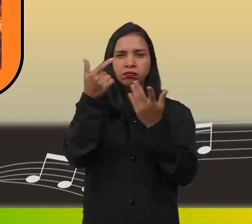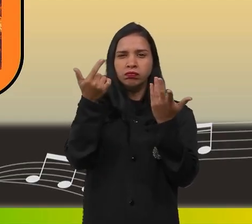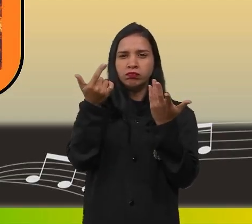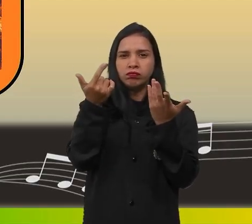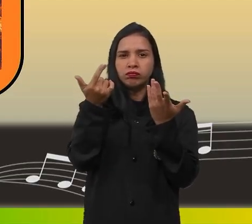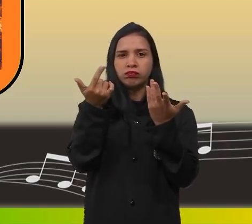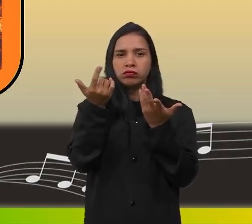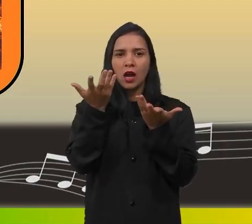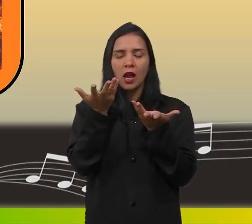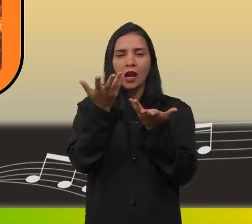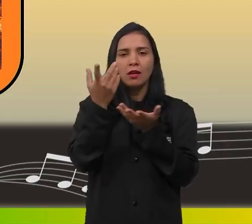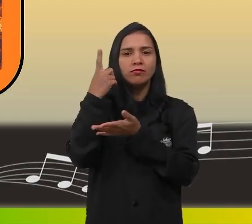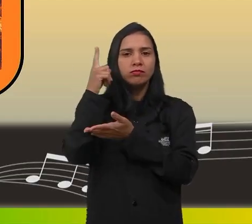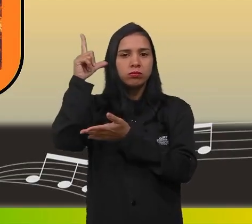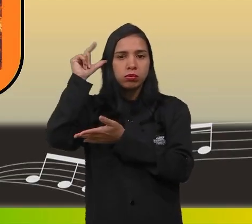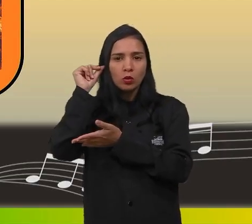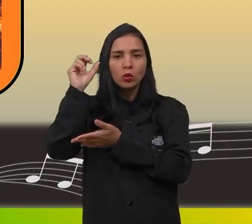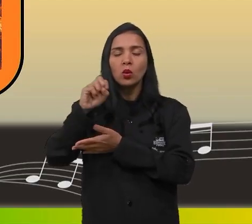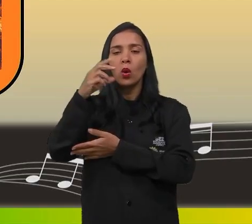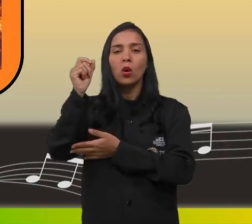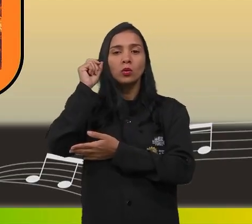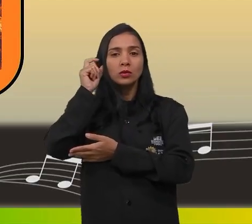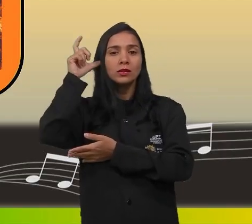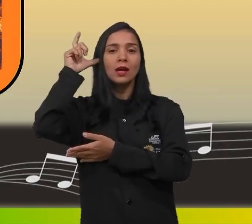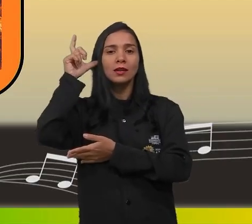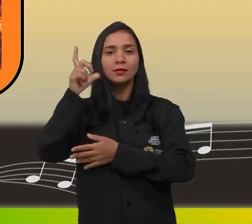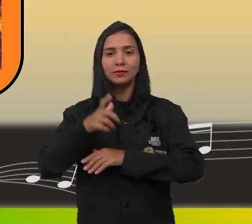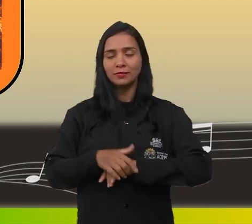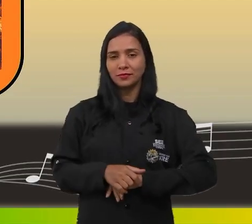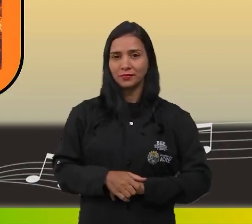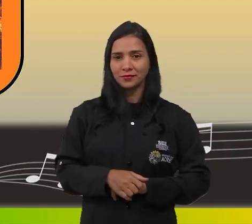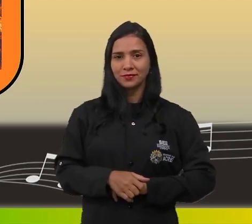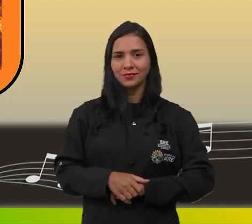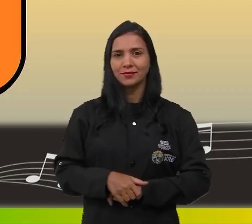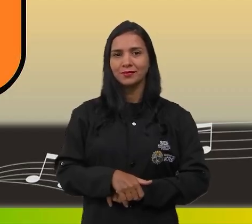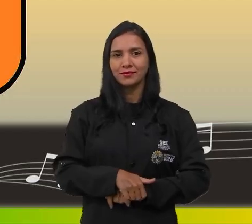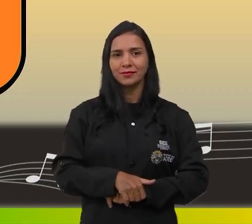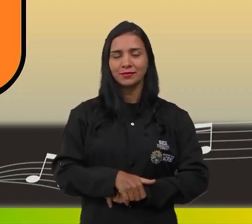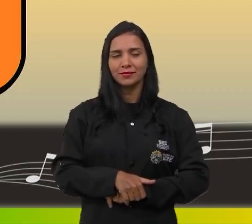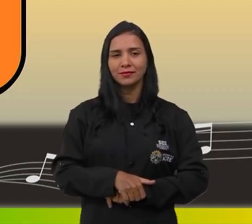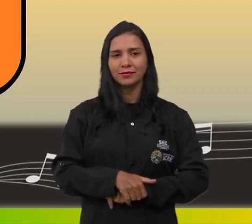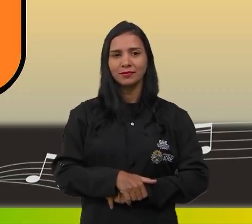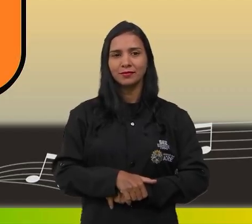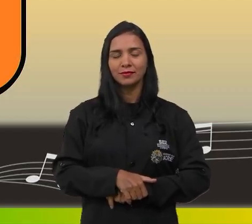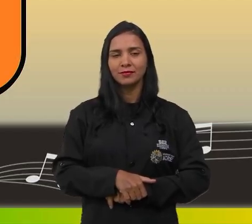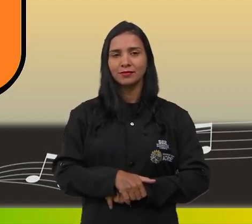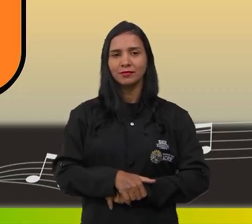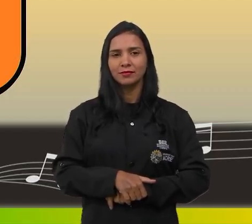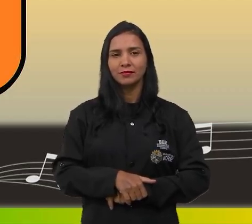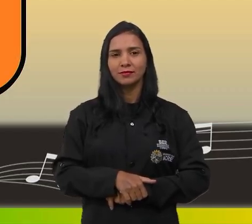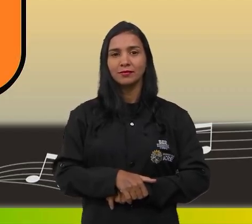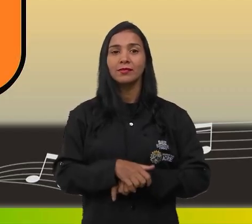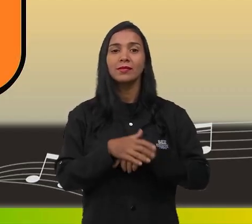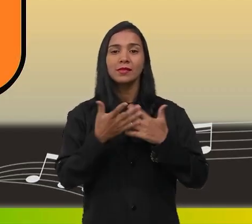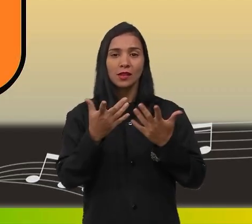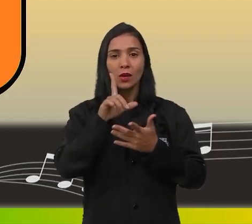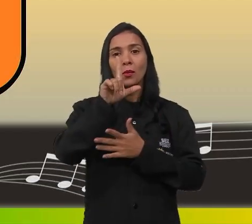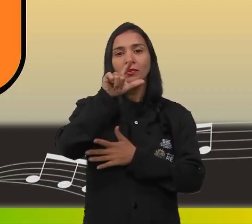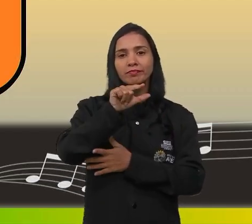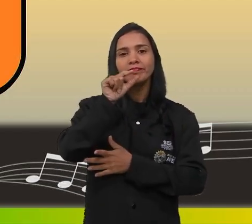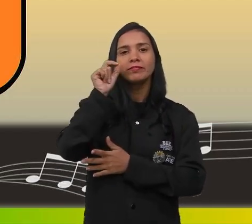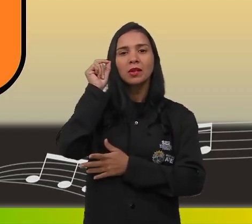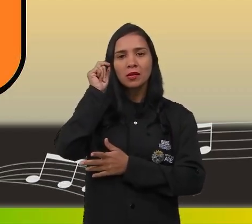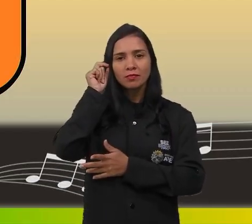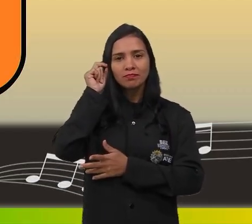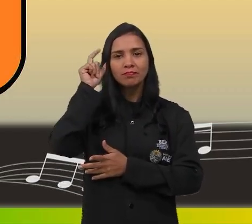pode dizer que é agudo ou é grave? O rugido do leão é um som